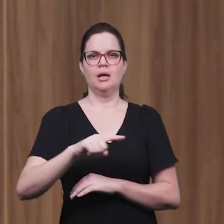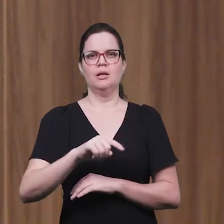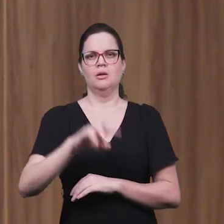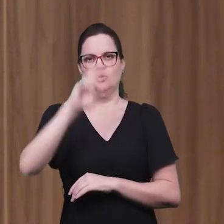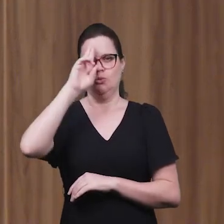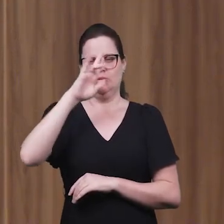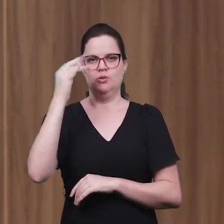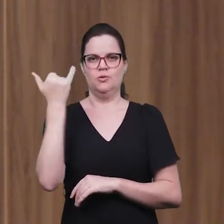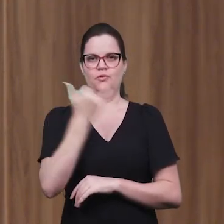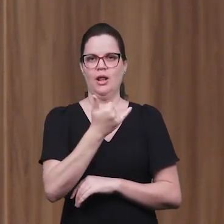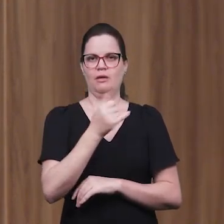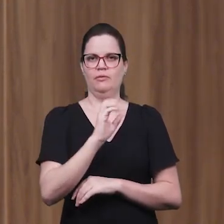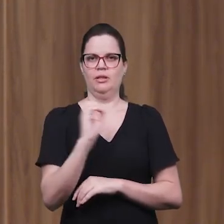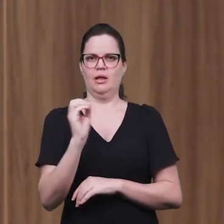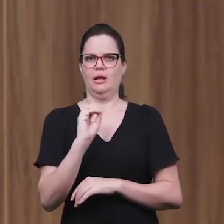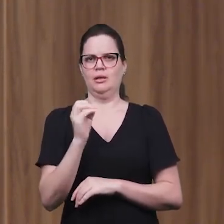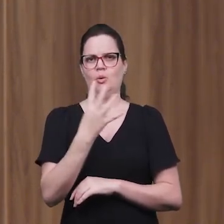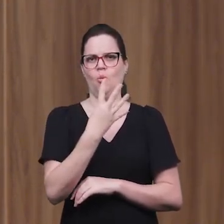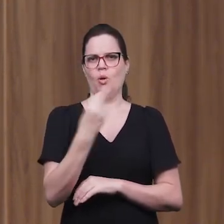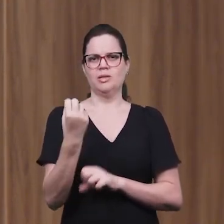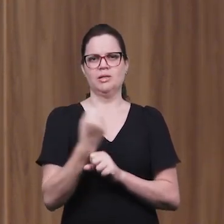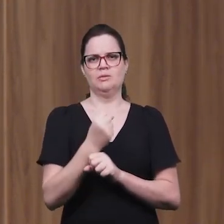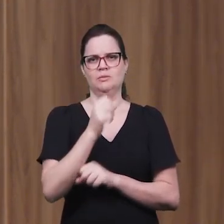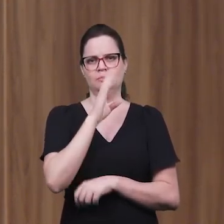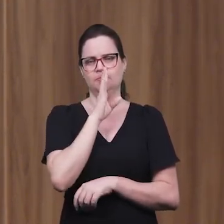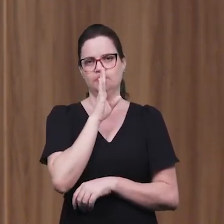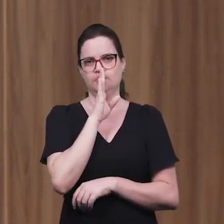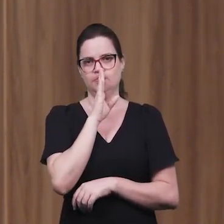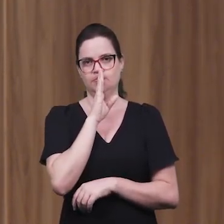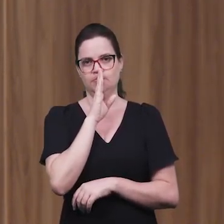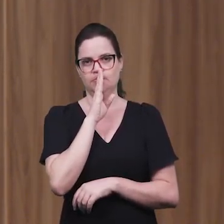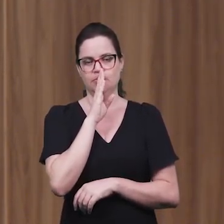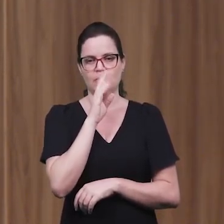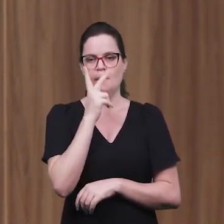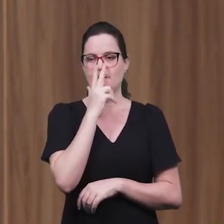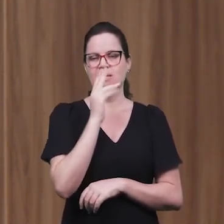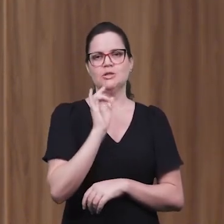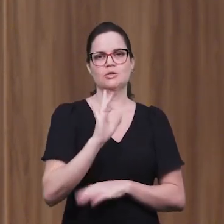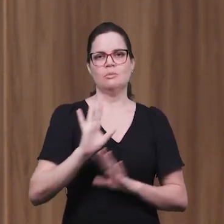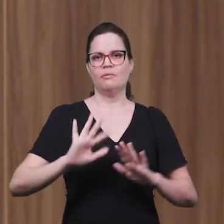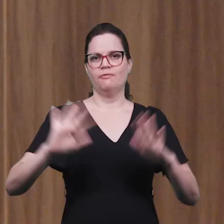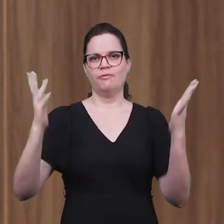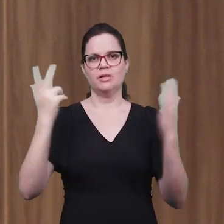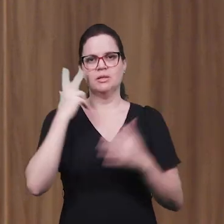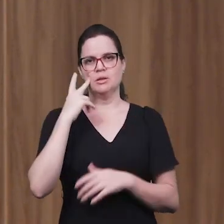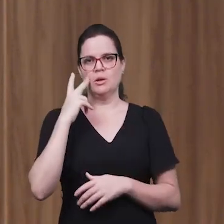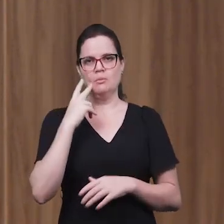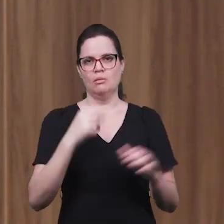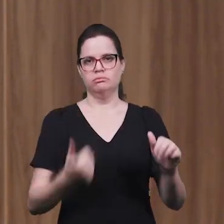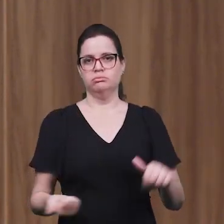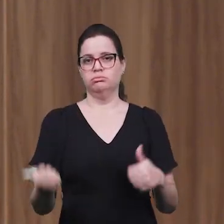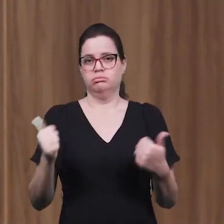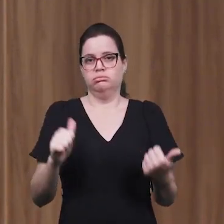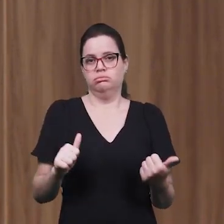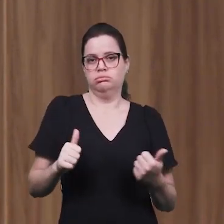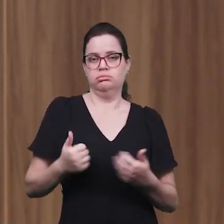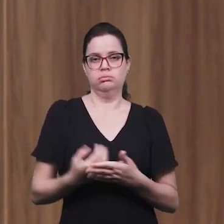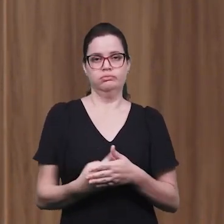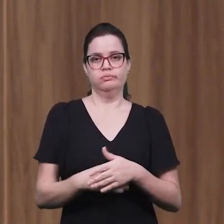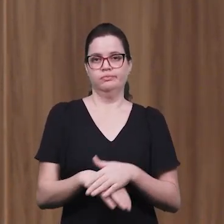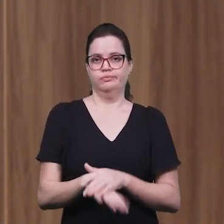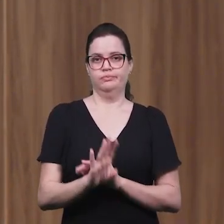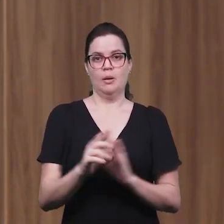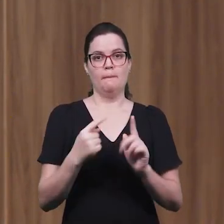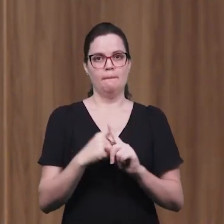espiritual, o Senhor já não falar mais, era uma simples cerimônia. Mas o batismo de